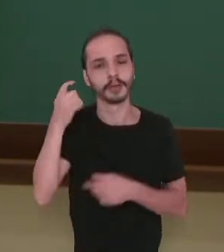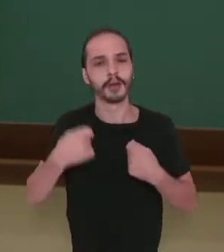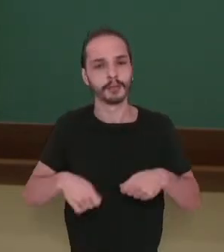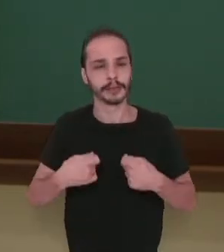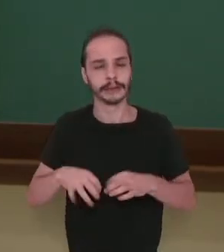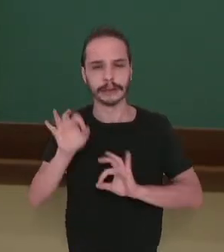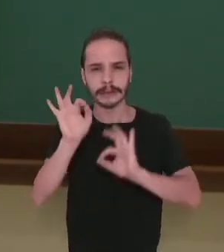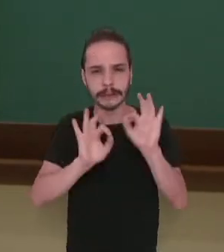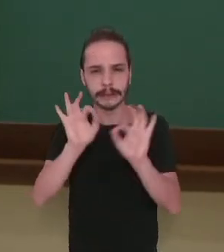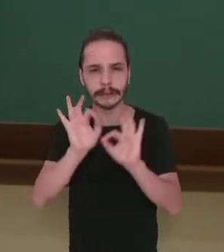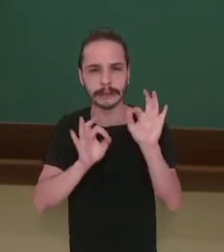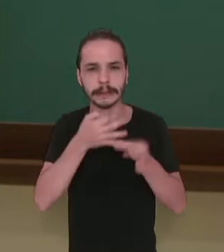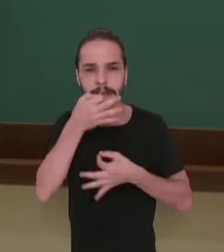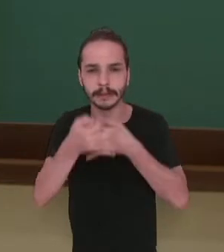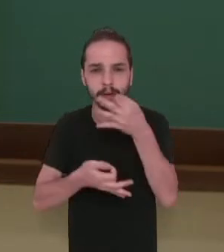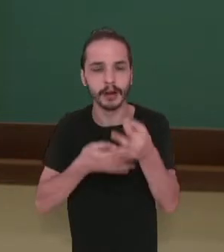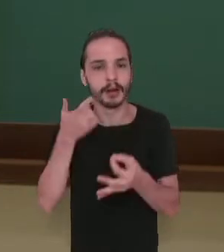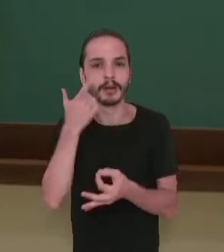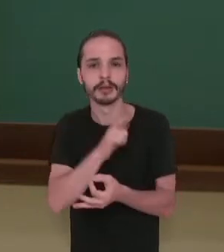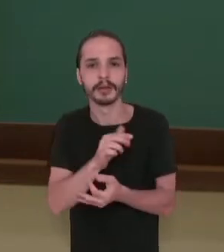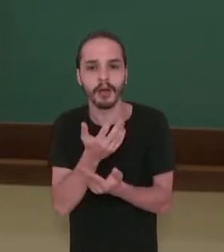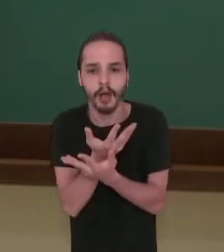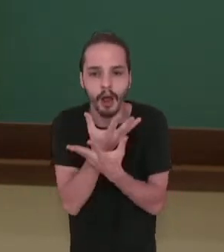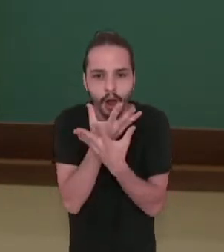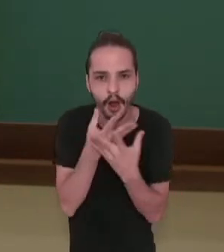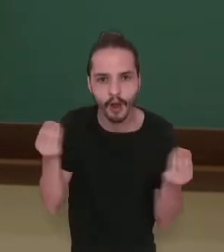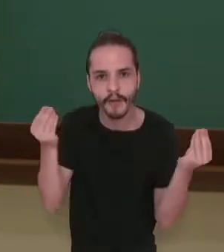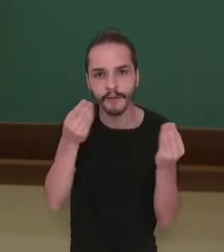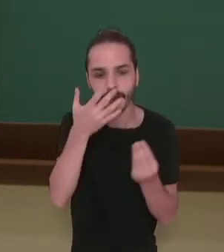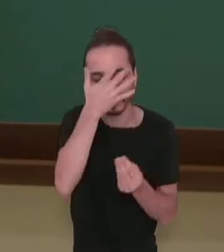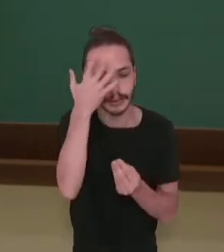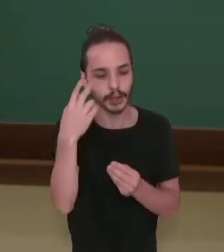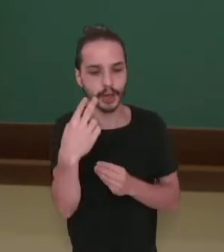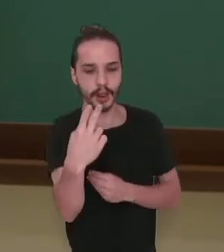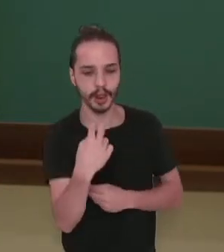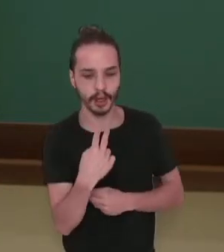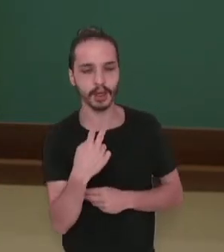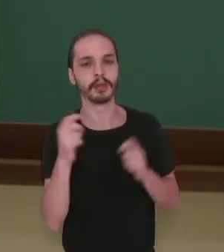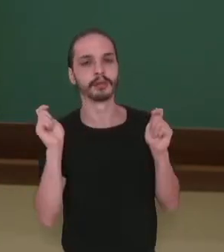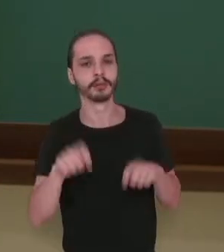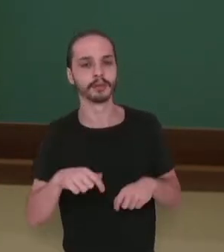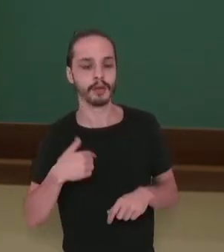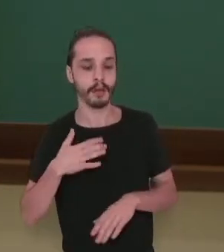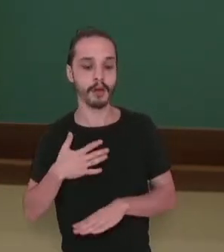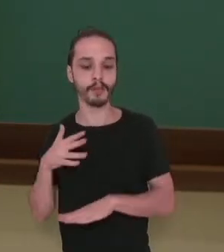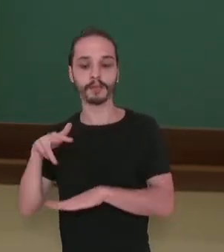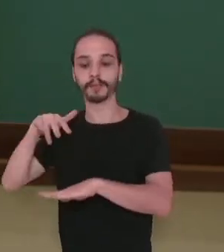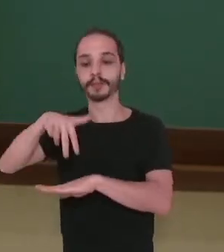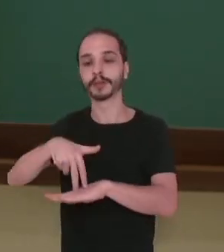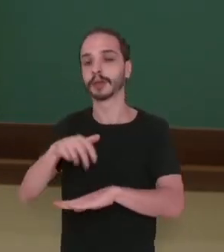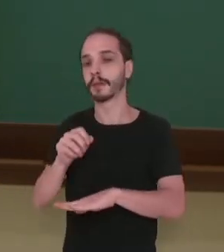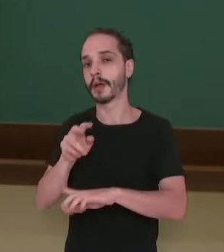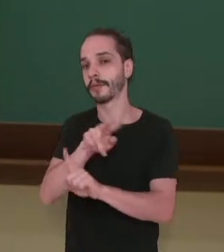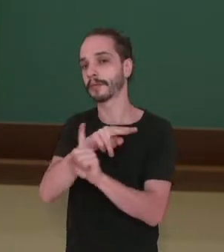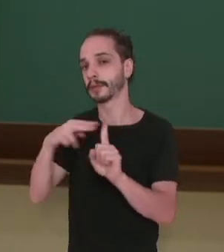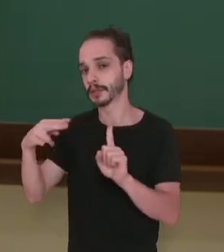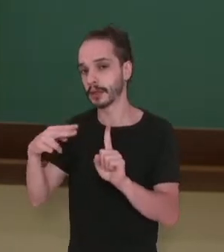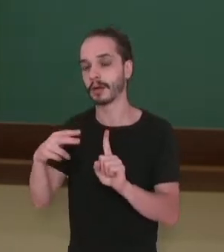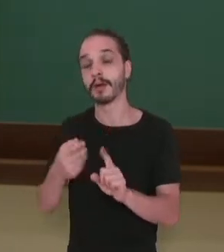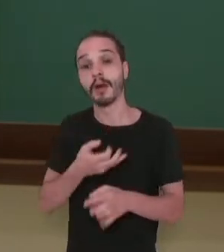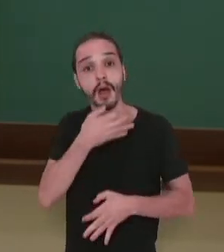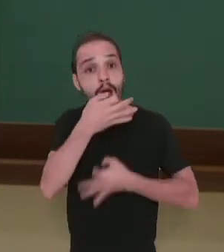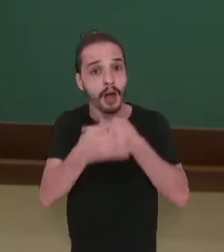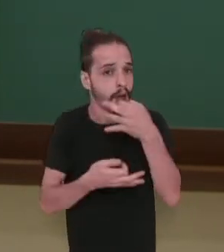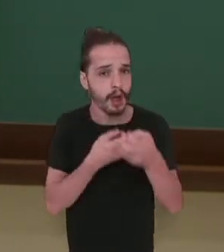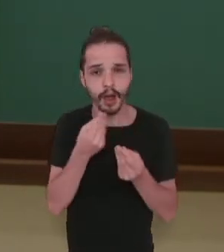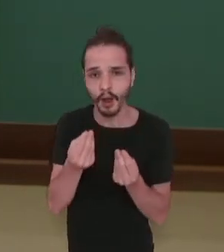os argumentos dela para convencer o leitor a respeito do posicionamento, do ponto de vista dela. E para fazer esses argumentos,